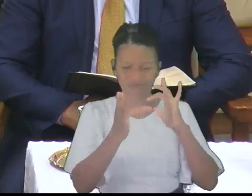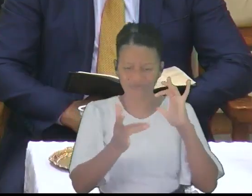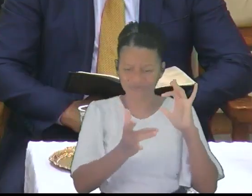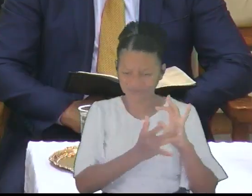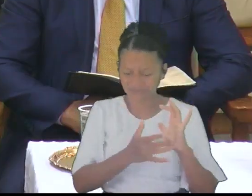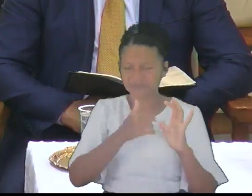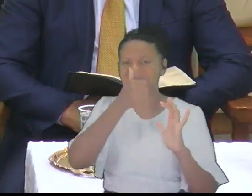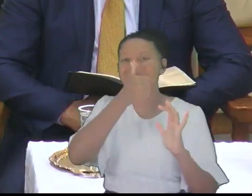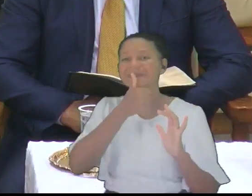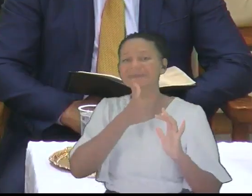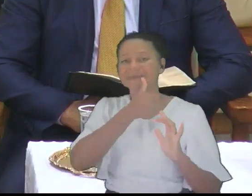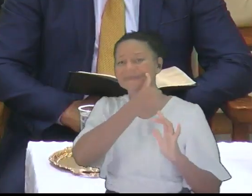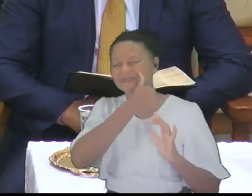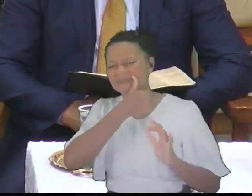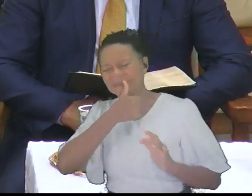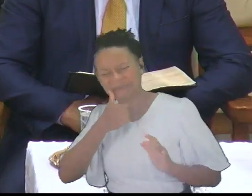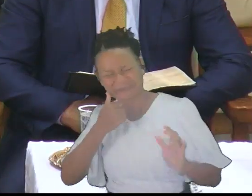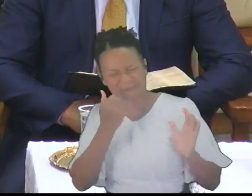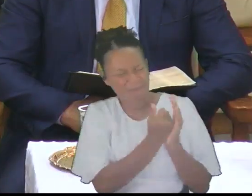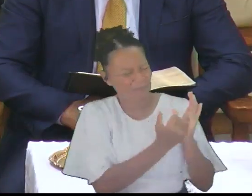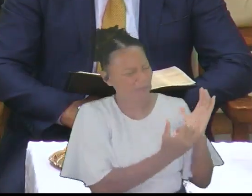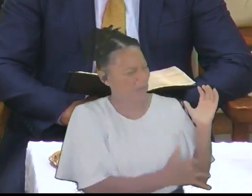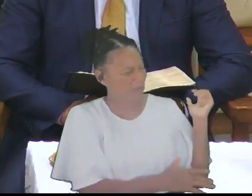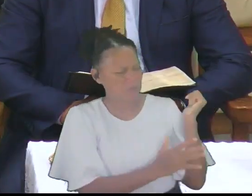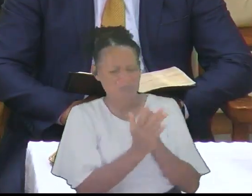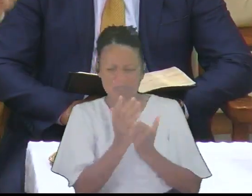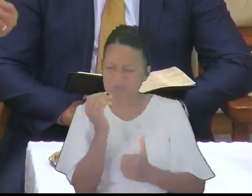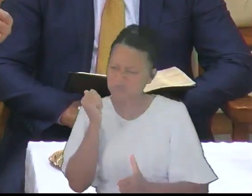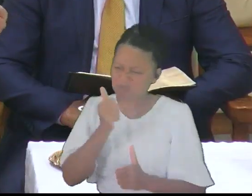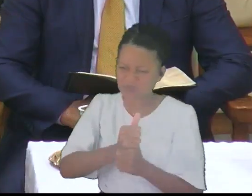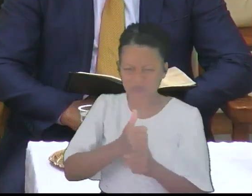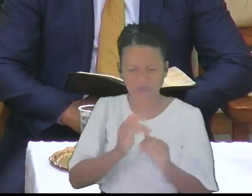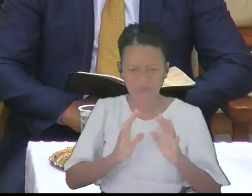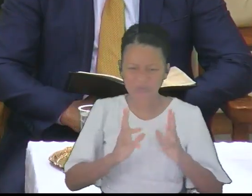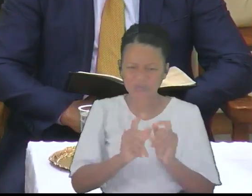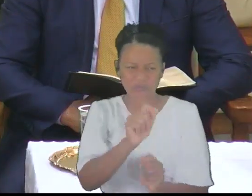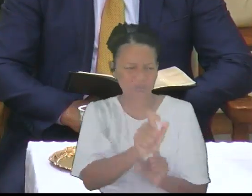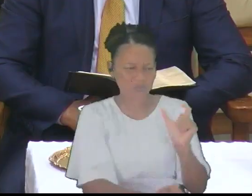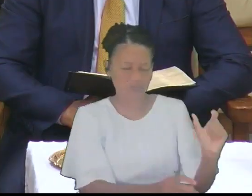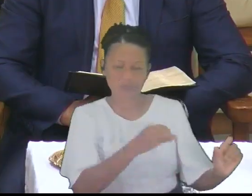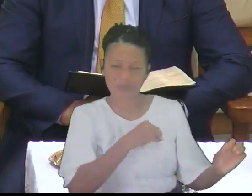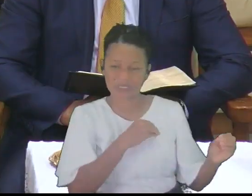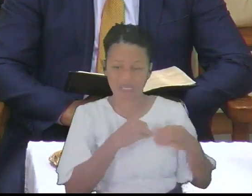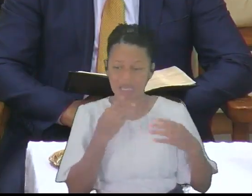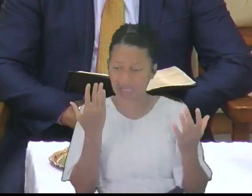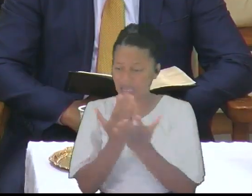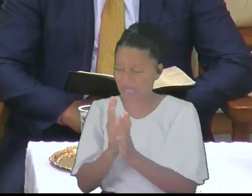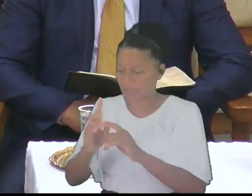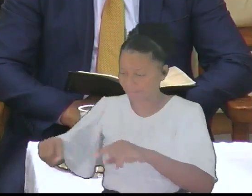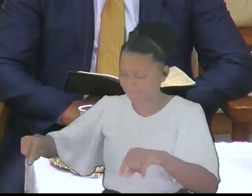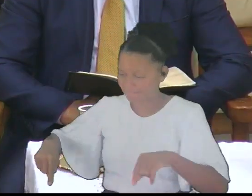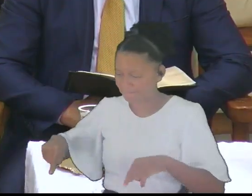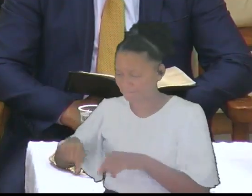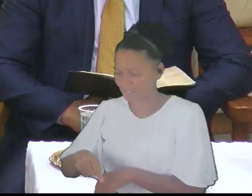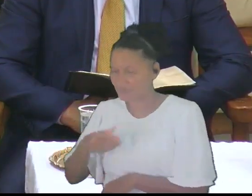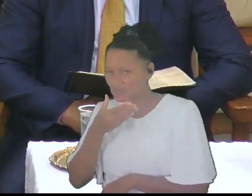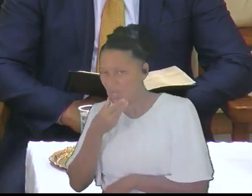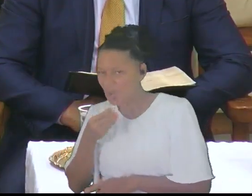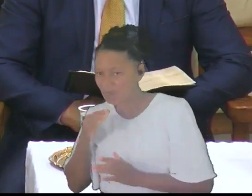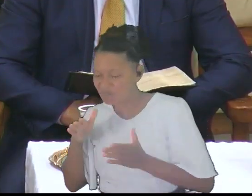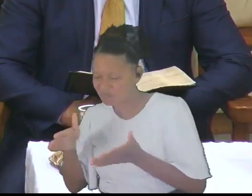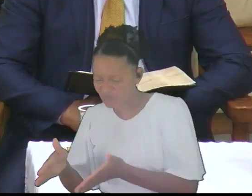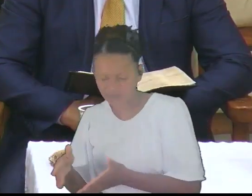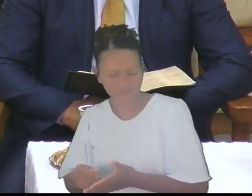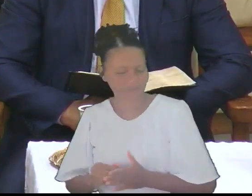expiação pelos nossos pecados, não tem mais pátio dos homens, não tem mais pátio dos gentios, não